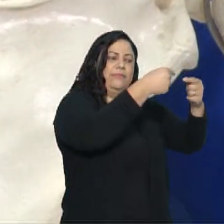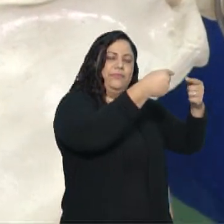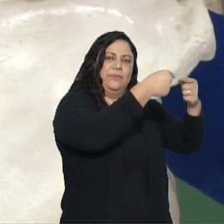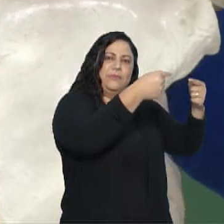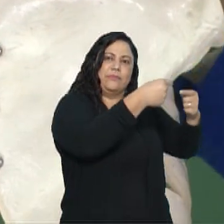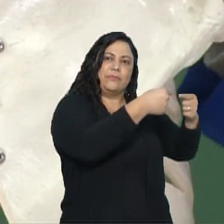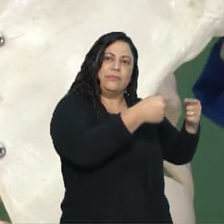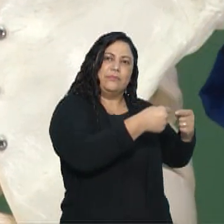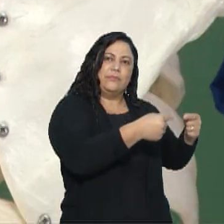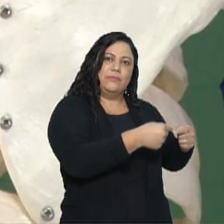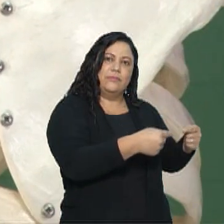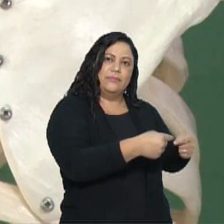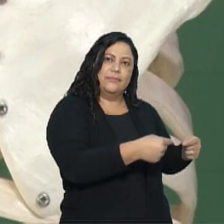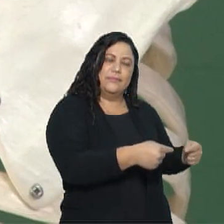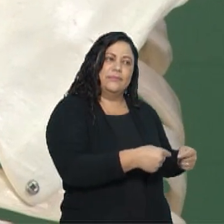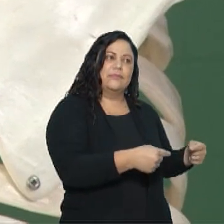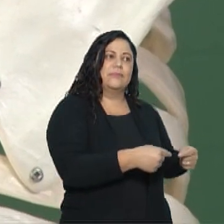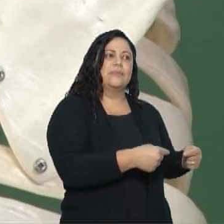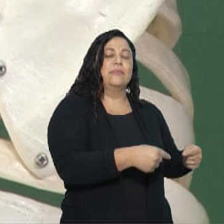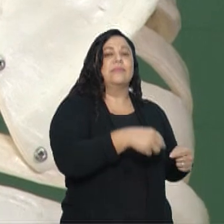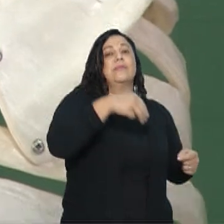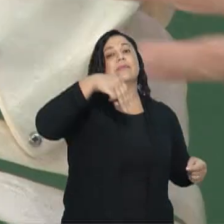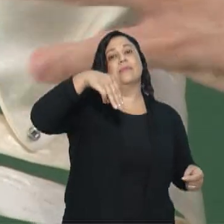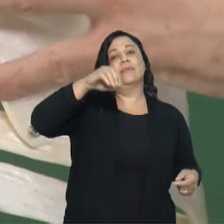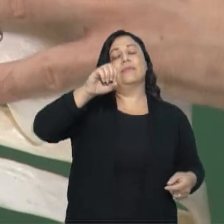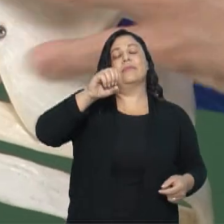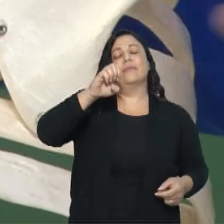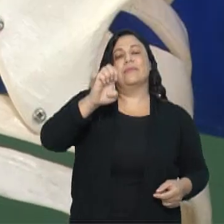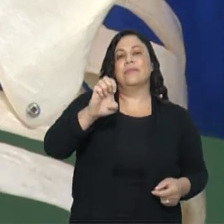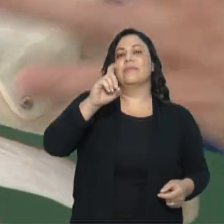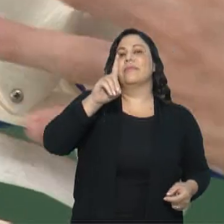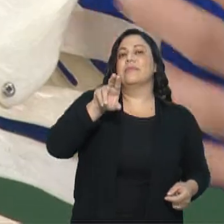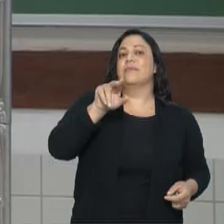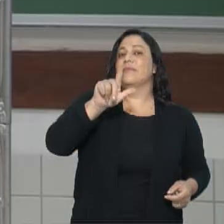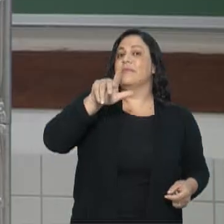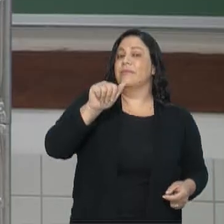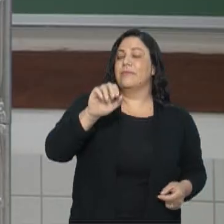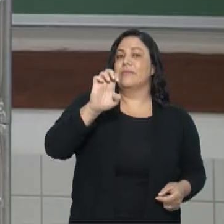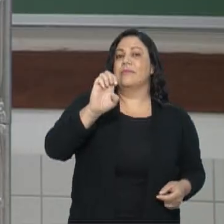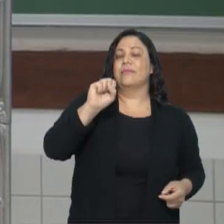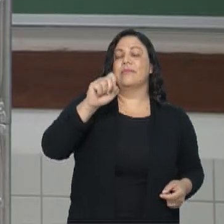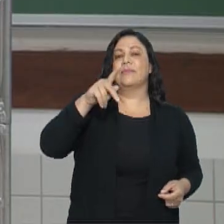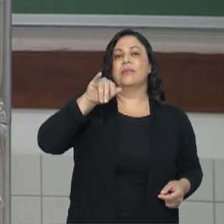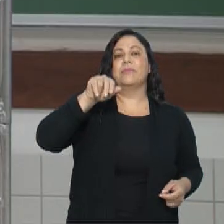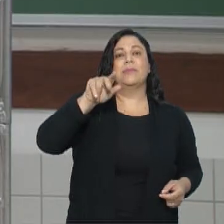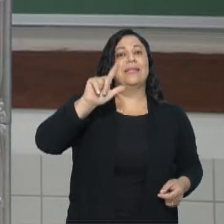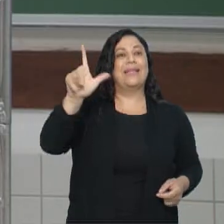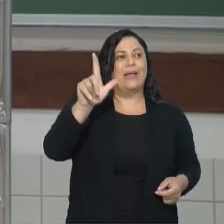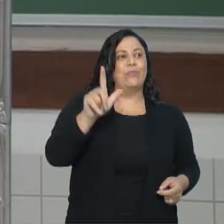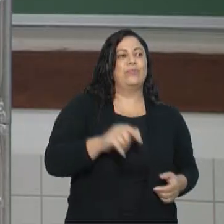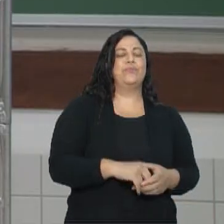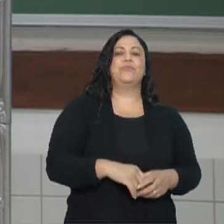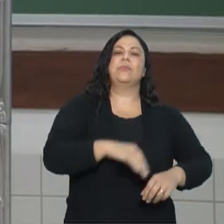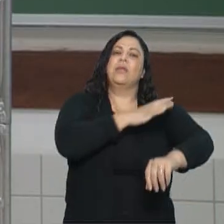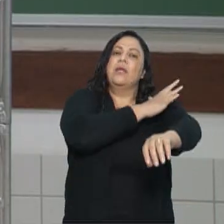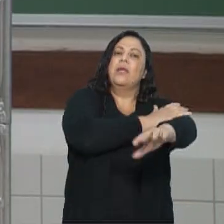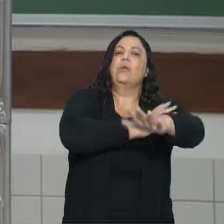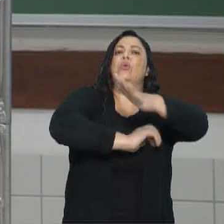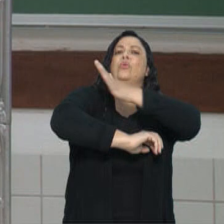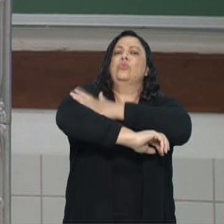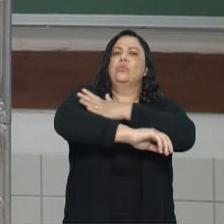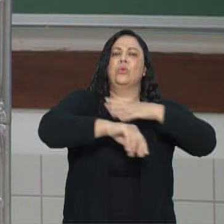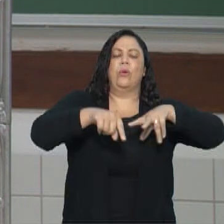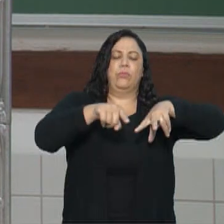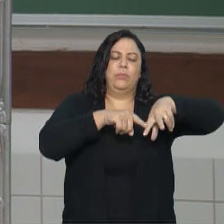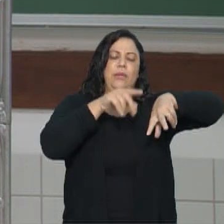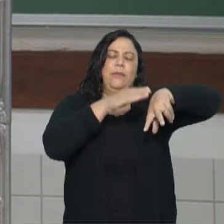quê? A nossa medula espinal. E ao longo do corpo, né, nos braços, nas pernas, eu vou